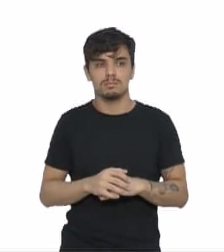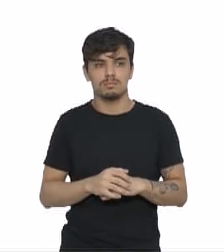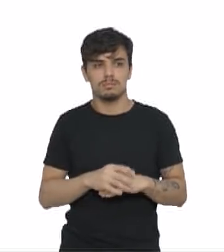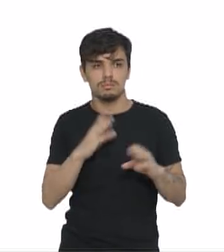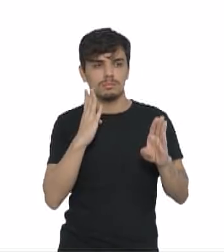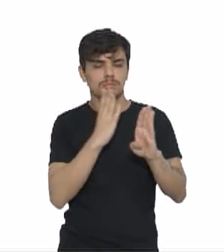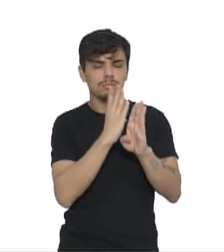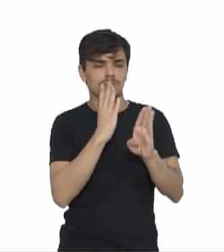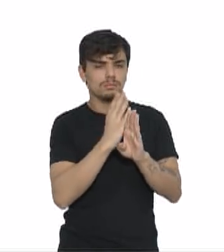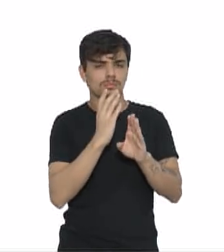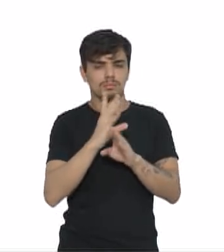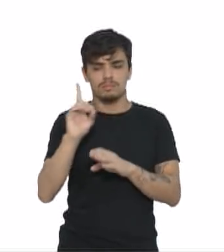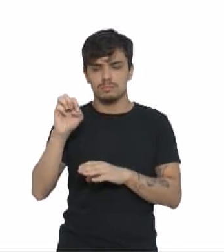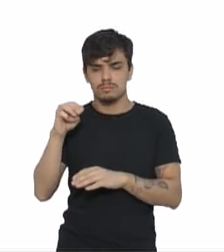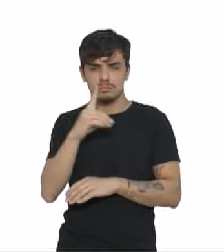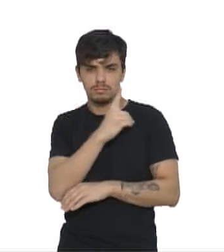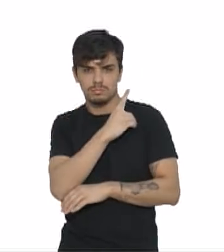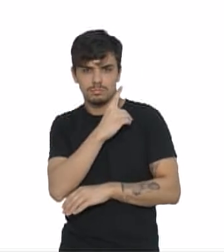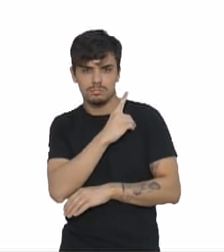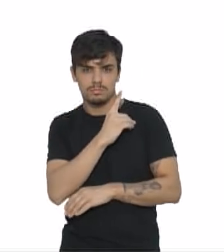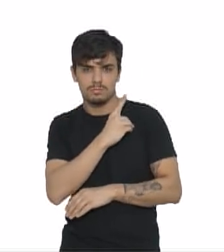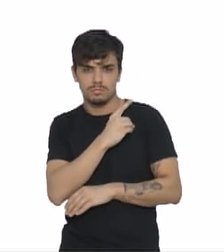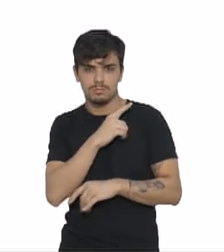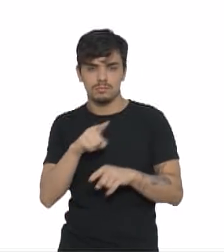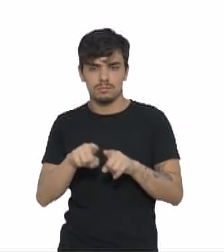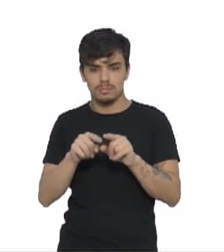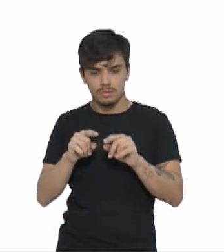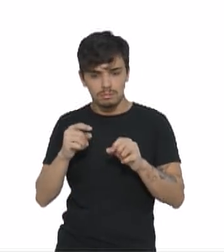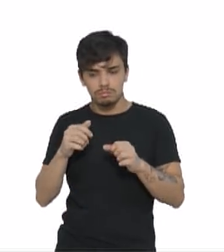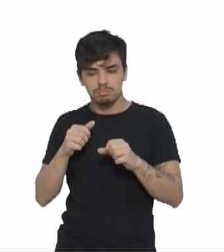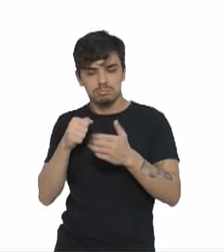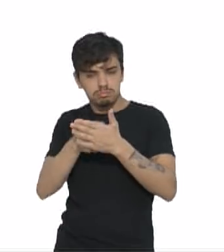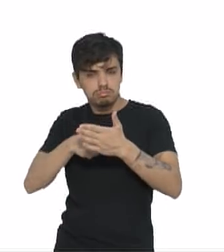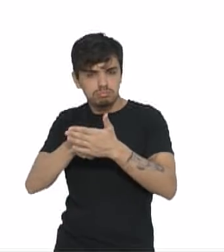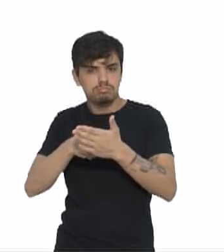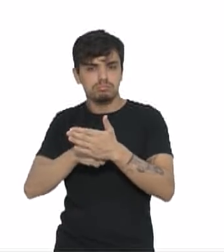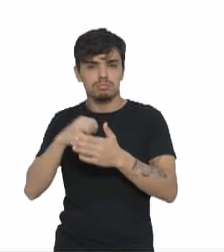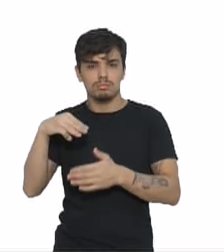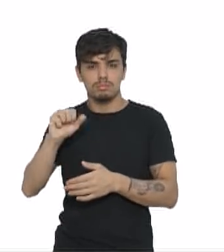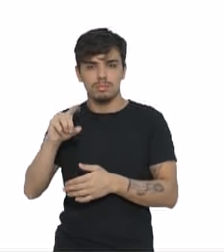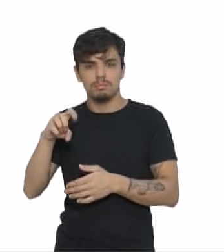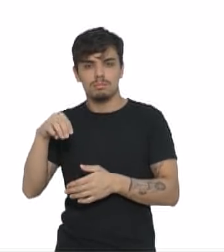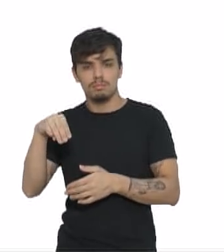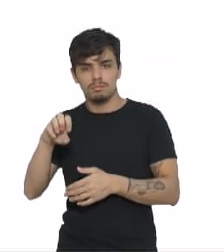Mamed, formação do Estado Nacional Português. Lembraram, né?